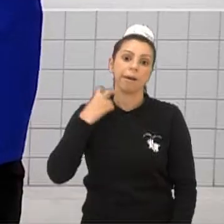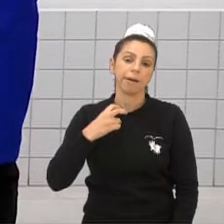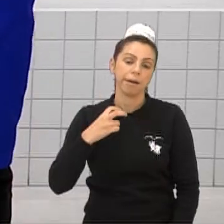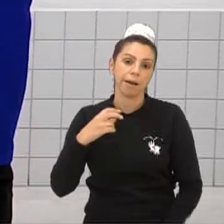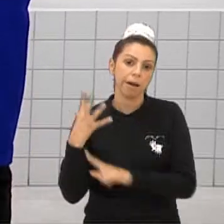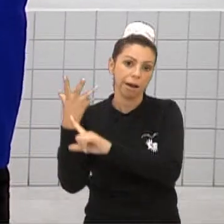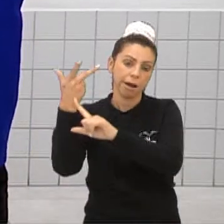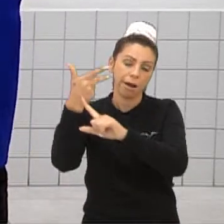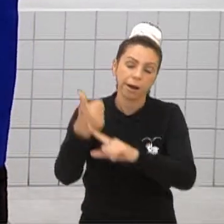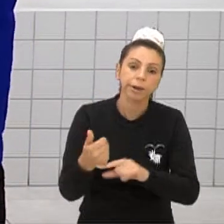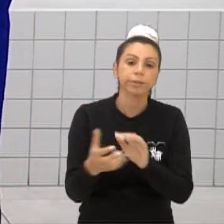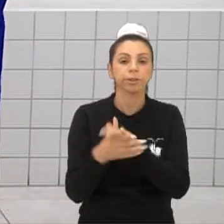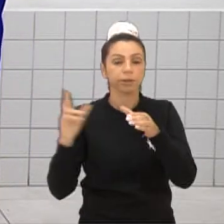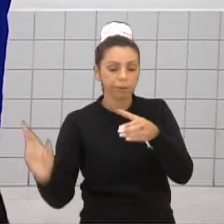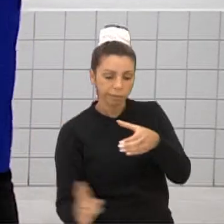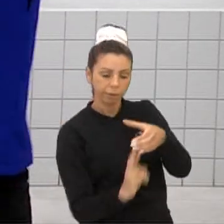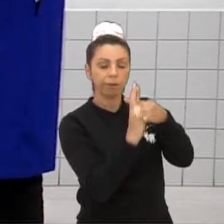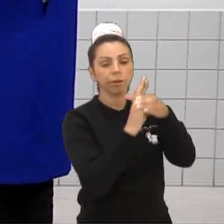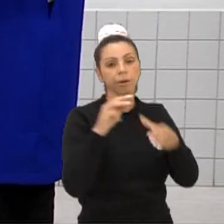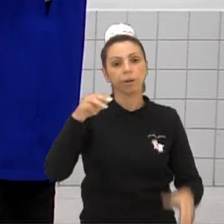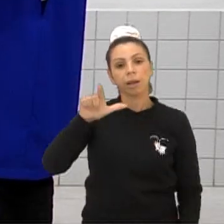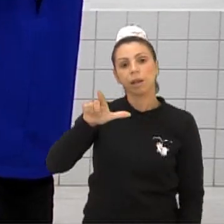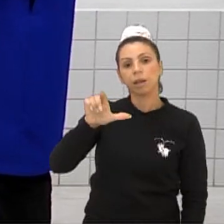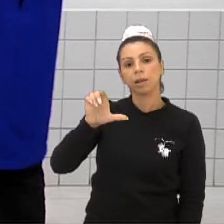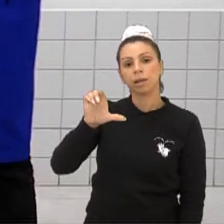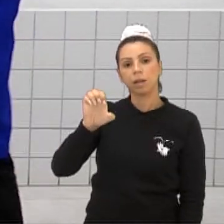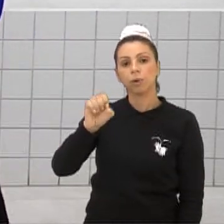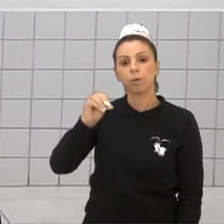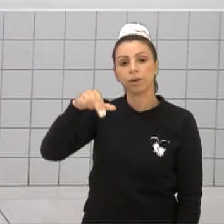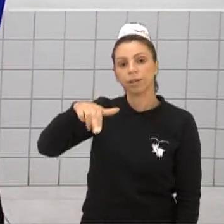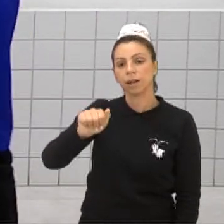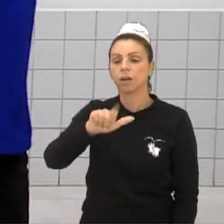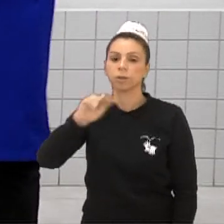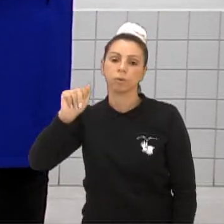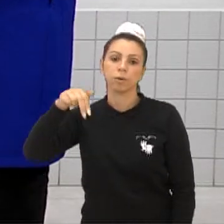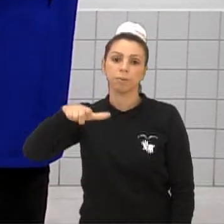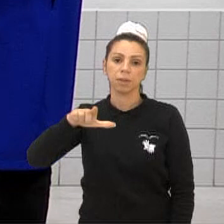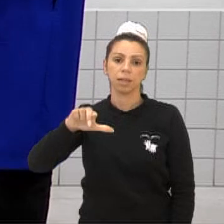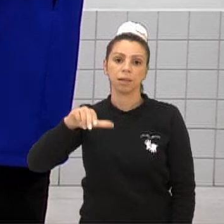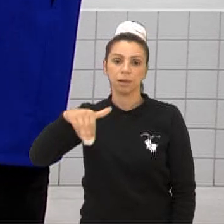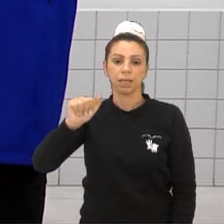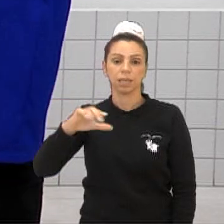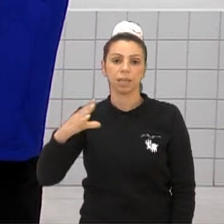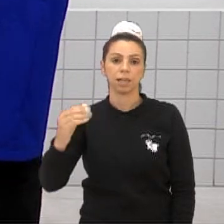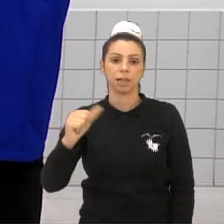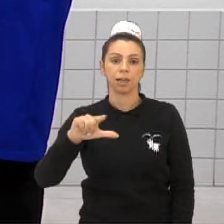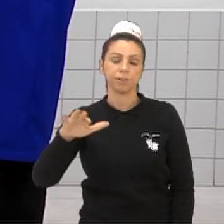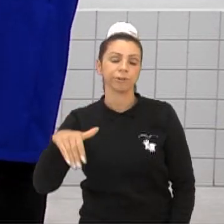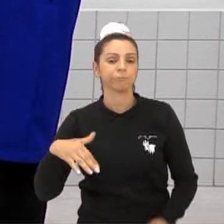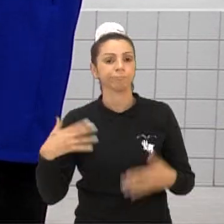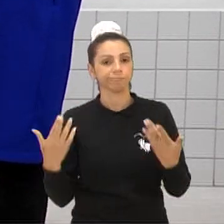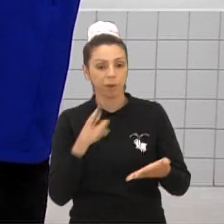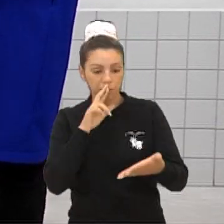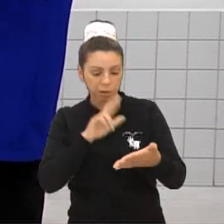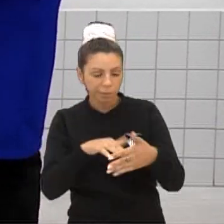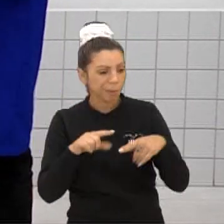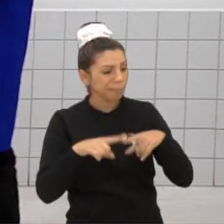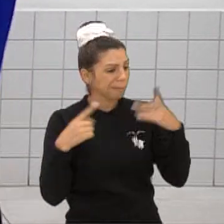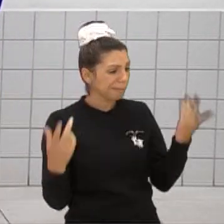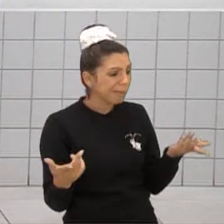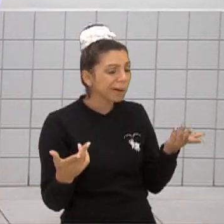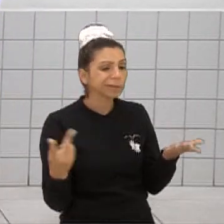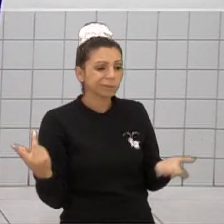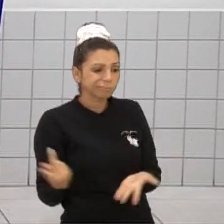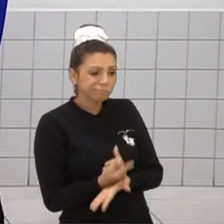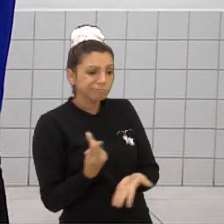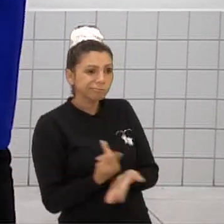inspirou os renascentistas como Leonardo e Michelangelo também. Então, saiu o resultado, mas infelizmente o pessoal não acertou